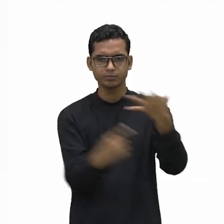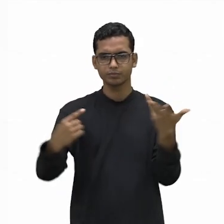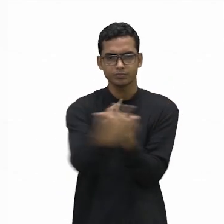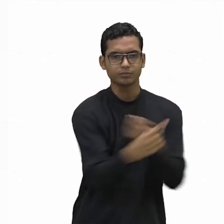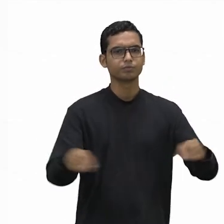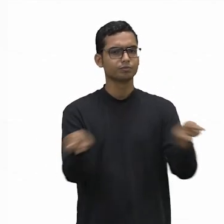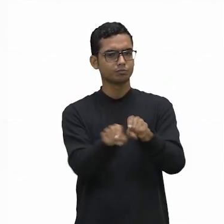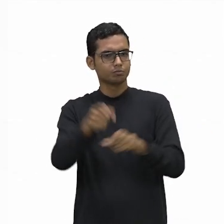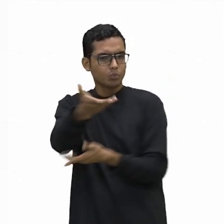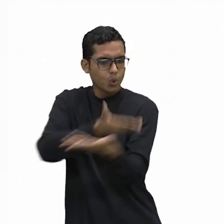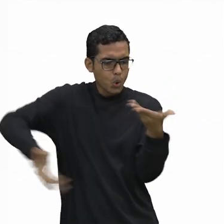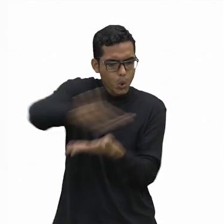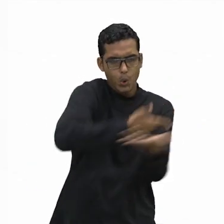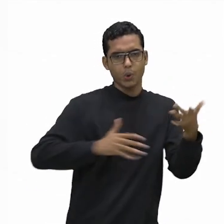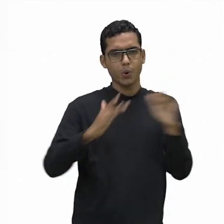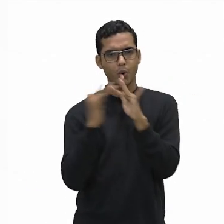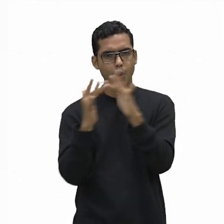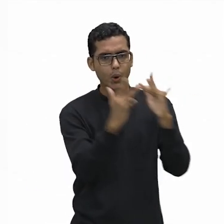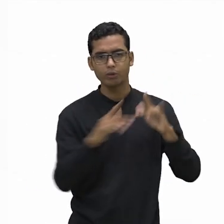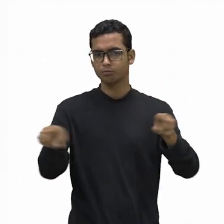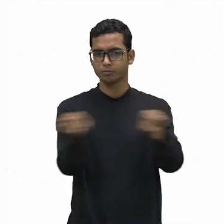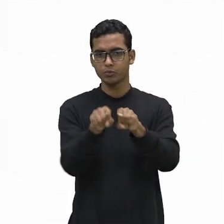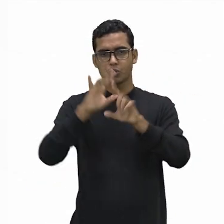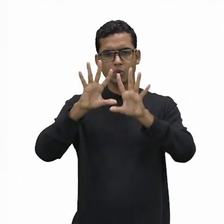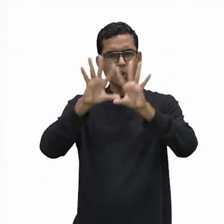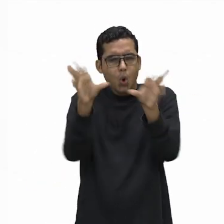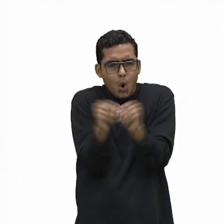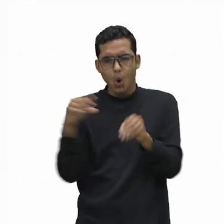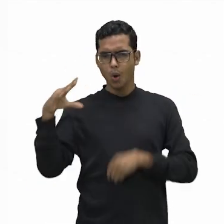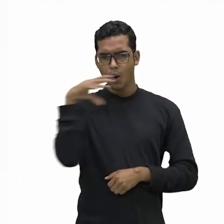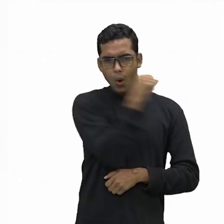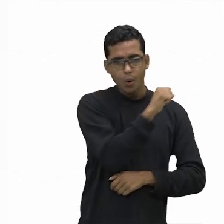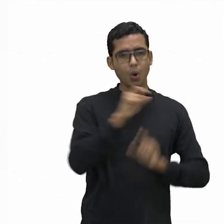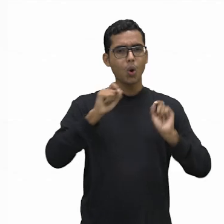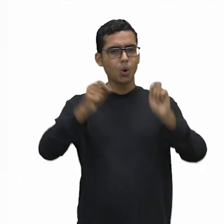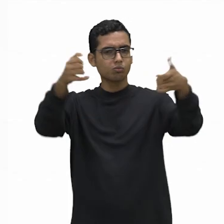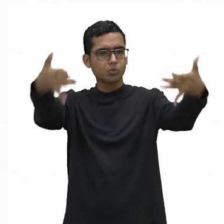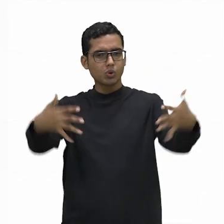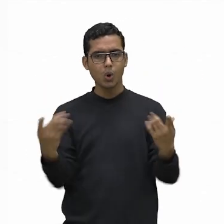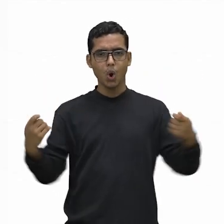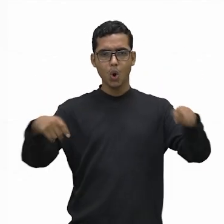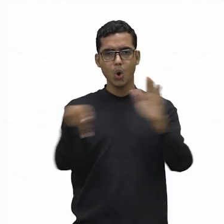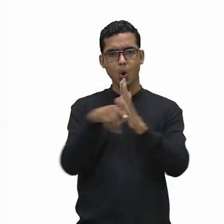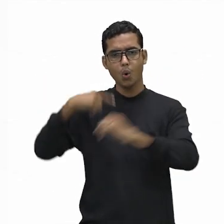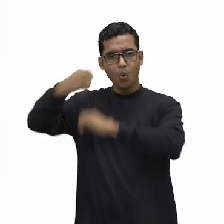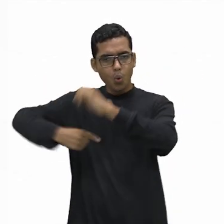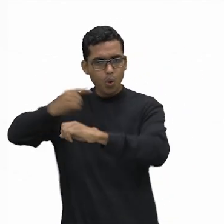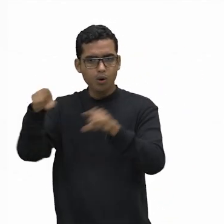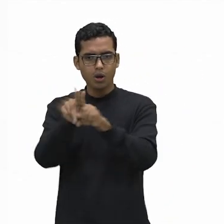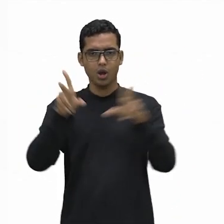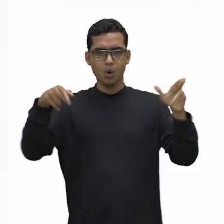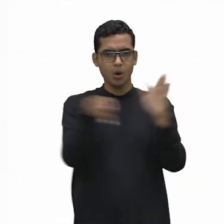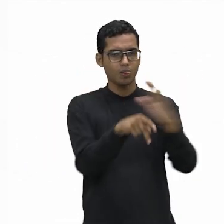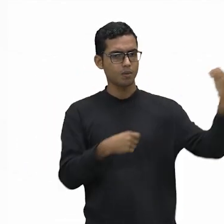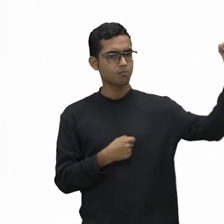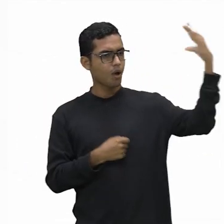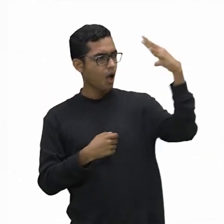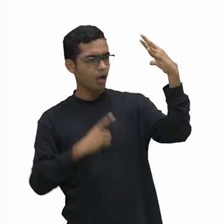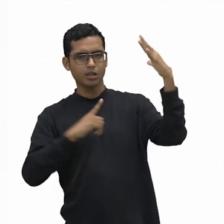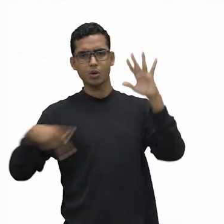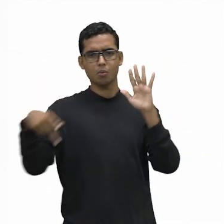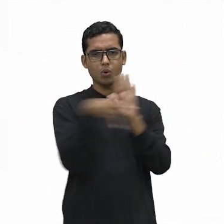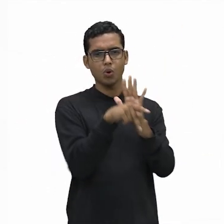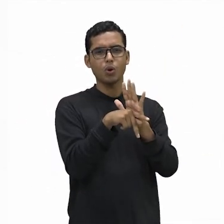suas interações. Para fazer um resumo em poucas palavras, podemos salientar que os átomos, assim como a luz, têm